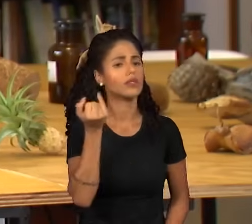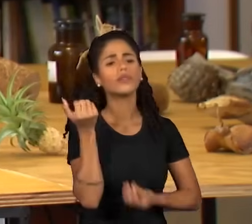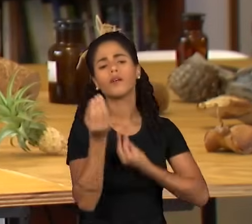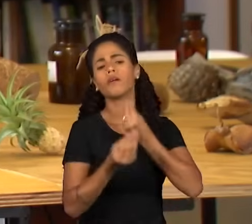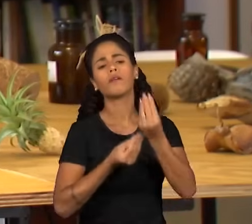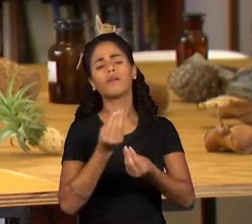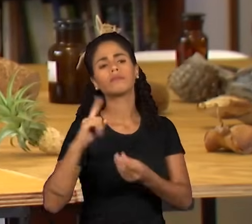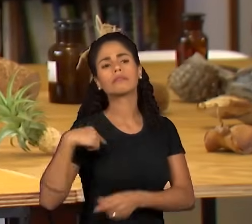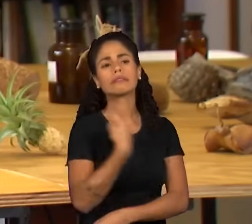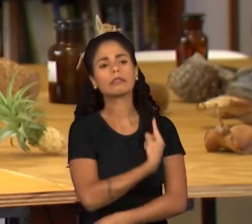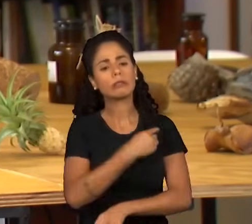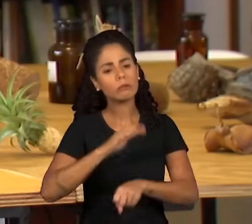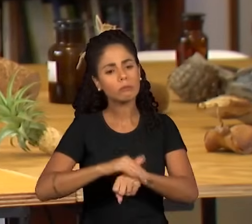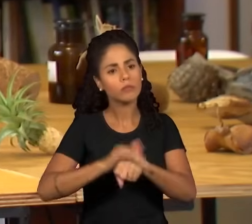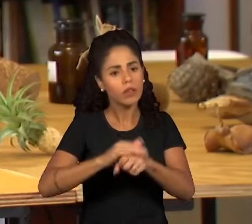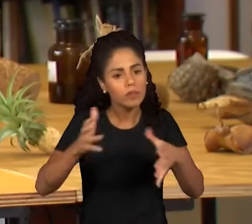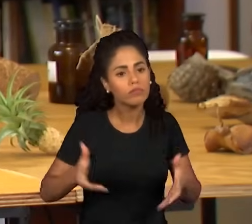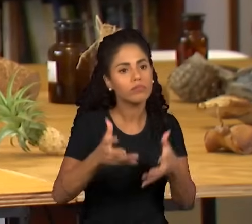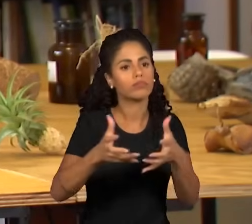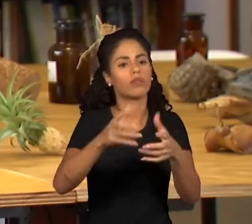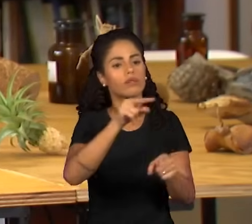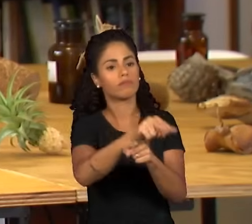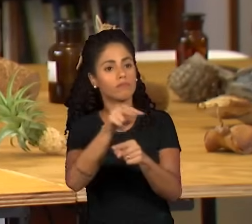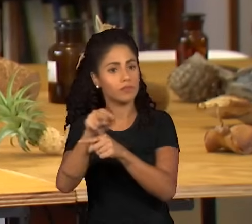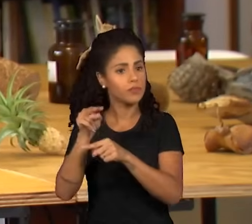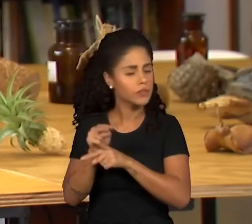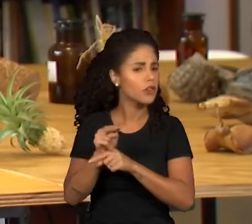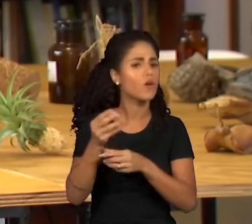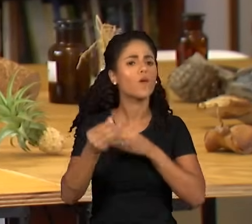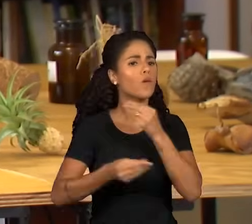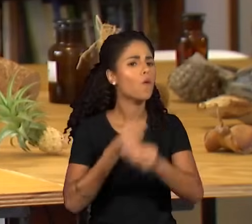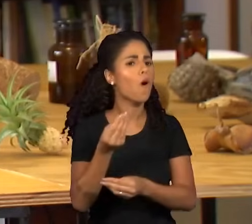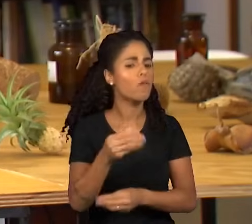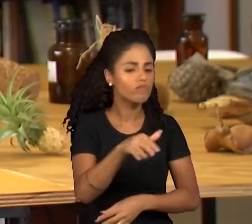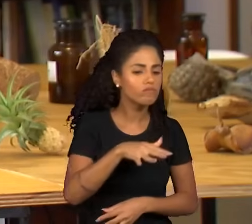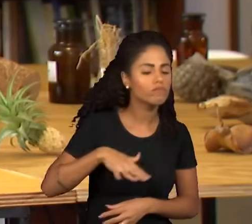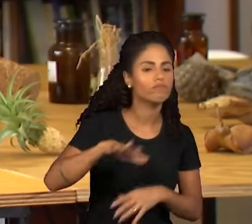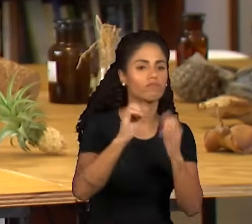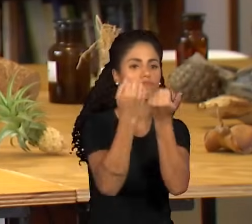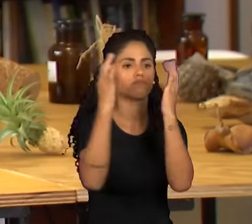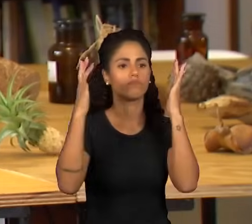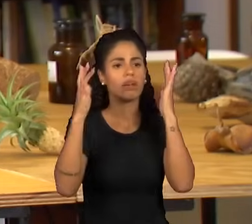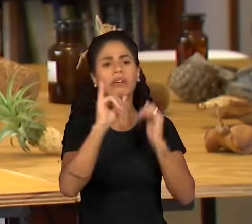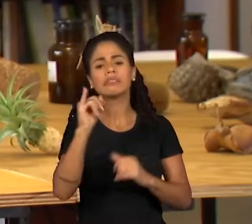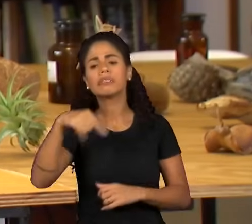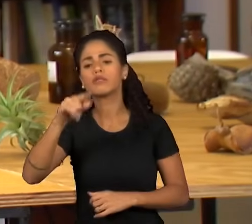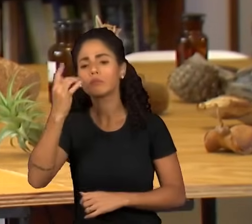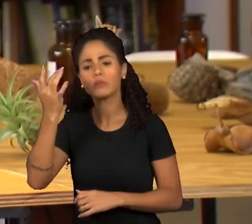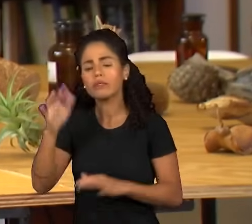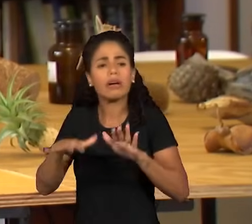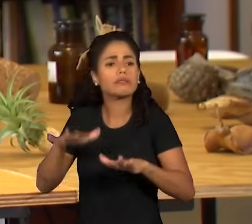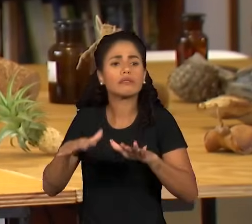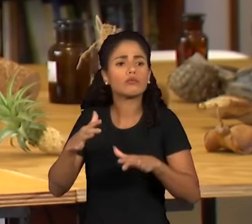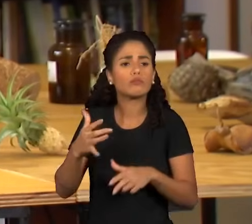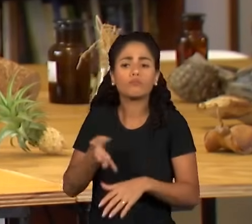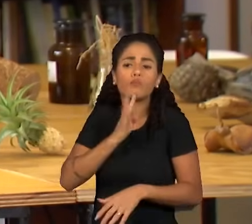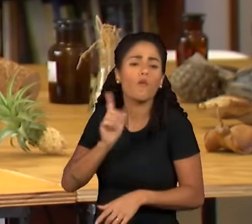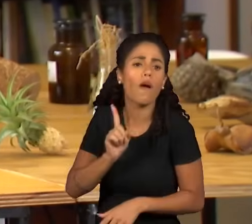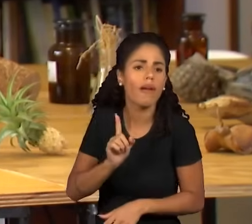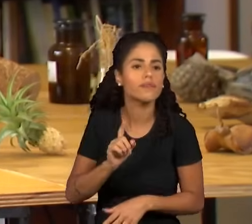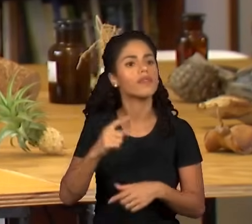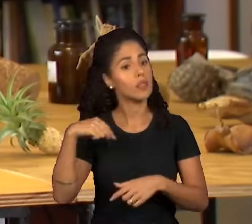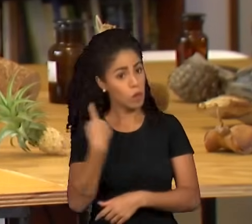gente trabalha processos de conservação, de preservação ambiental, se as pessoas não conhecem os seres vivos? Então,